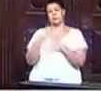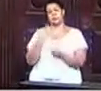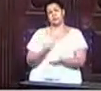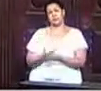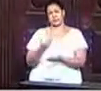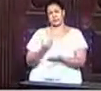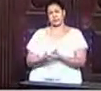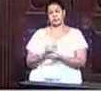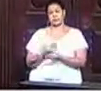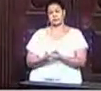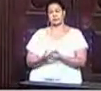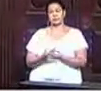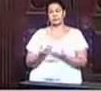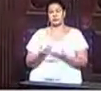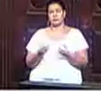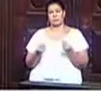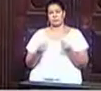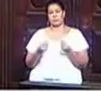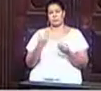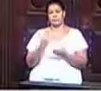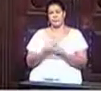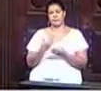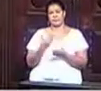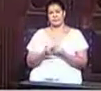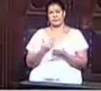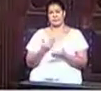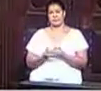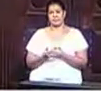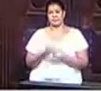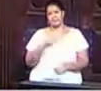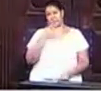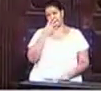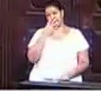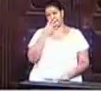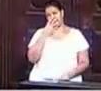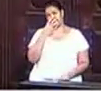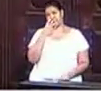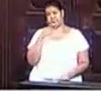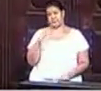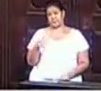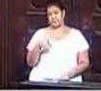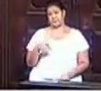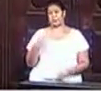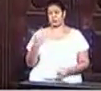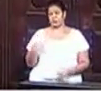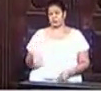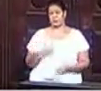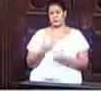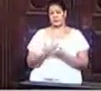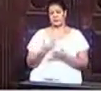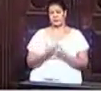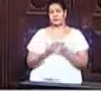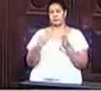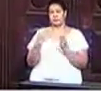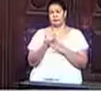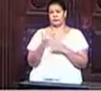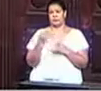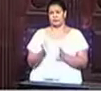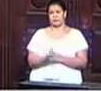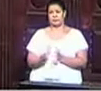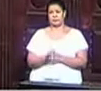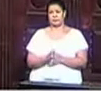novo, como estudam, é impressionante como são aplicados, querem estudar de novo se é viável ou não implantar a linha de São Gonçalo. Parabéns a Vossa